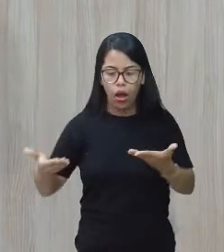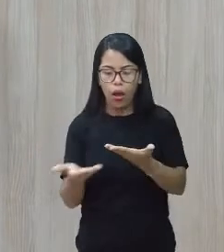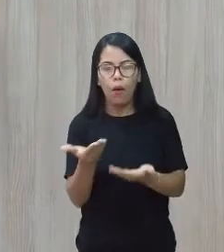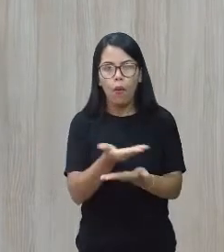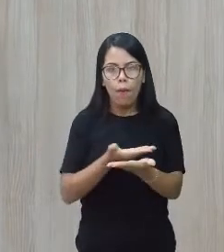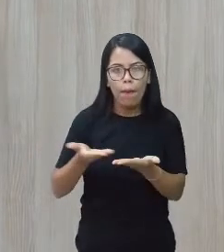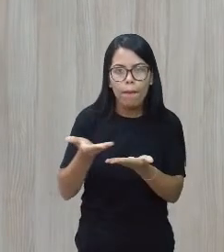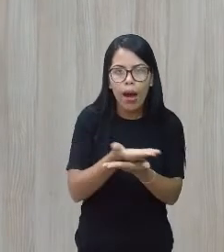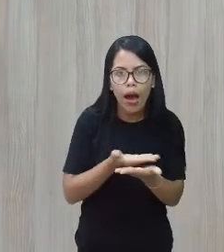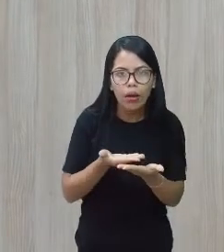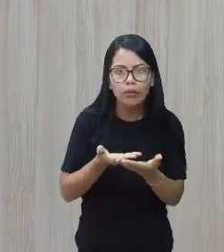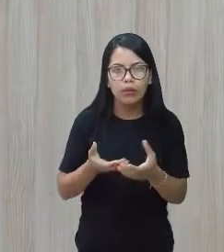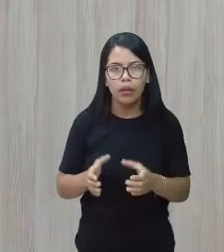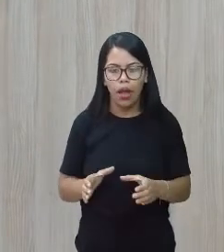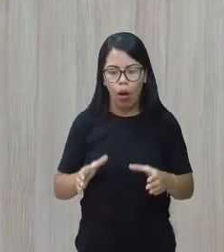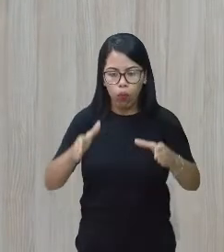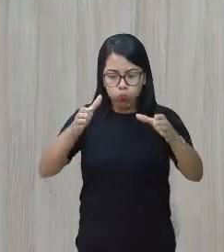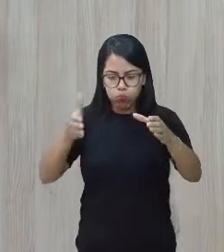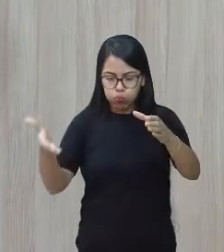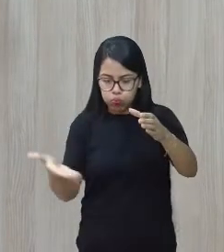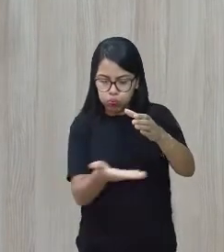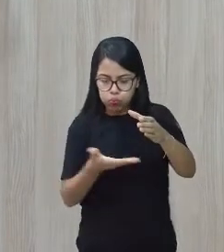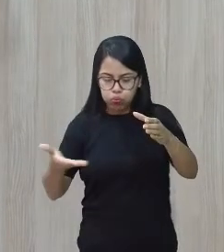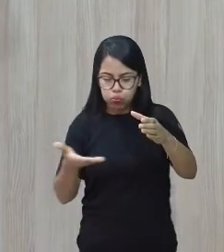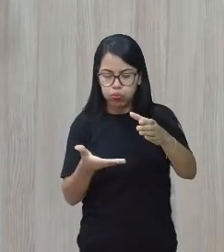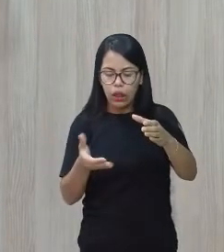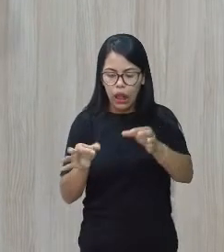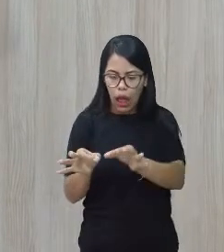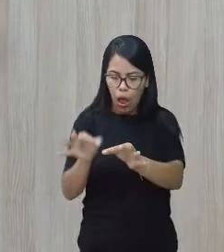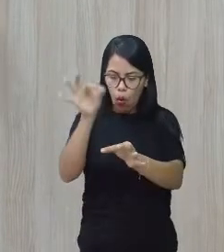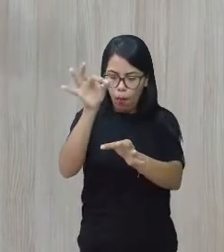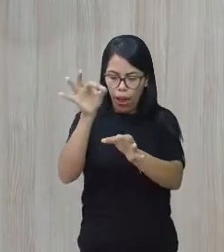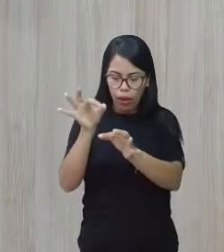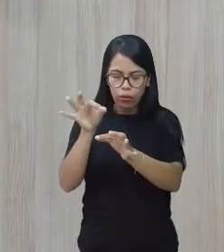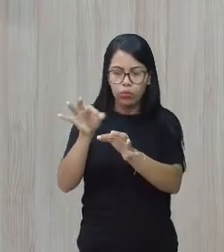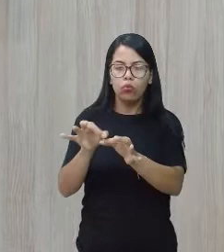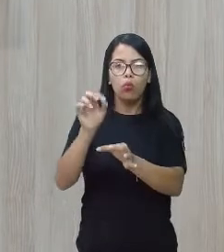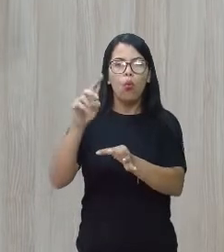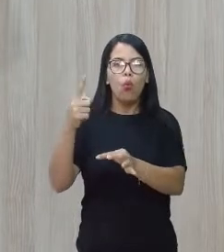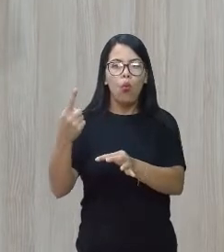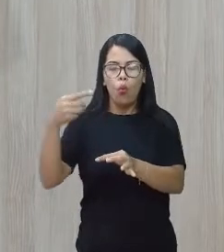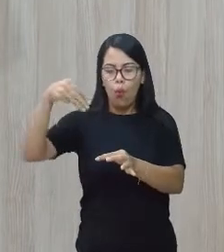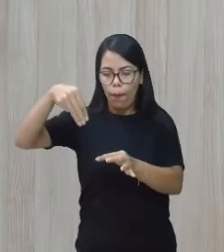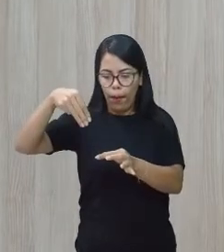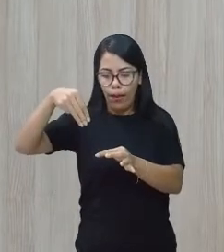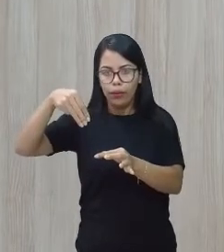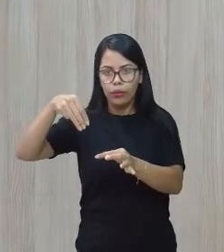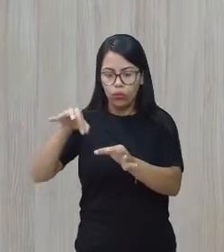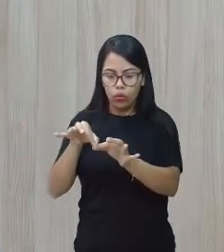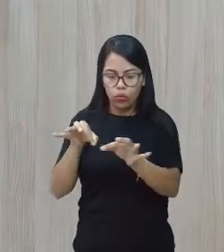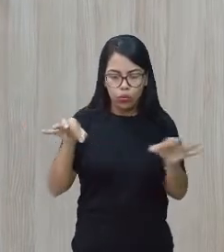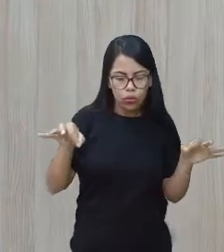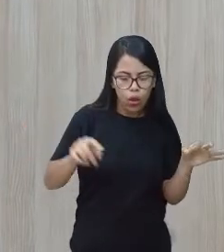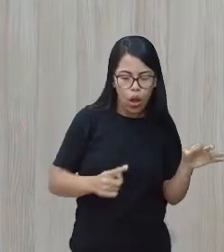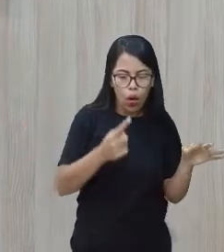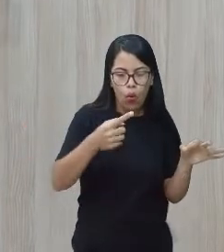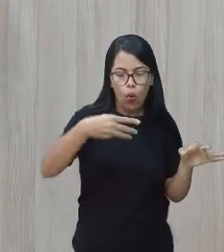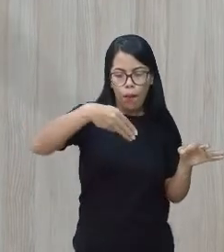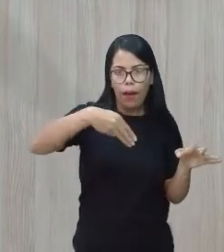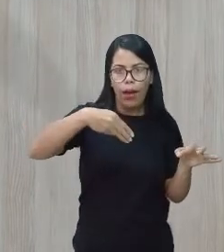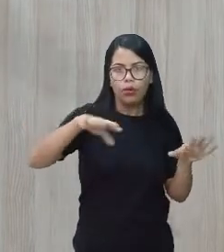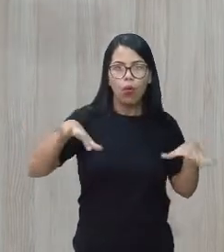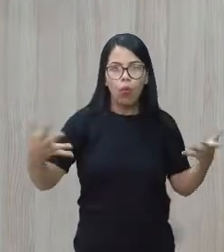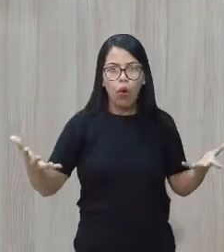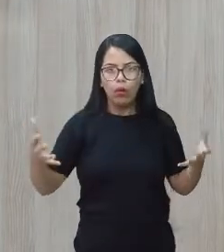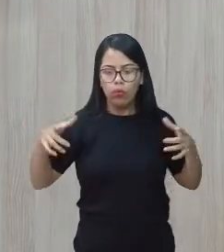1 metro, certo? E aí, essa altura, quando a chuva cai, certo? Eu ia cantar até a música agora.